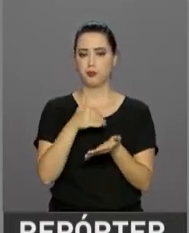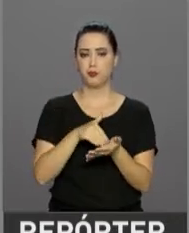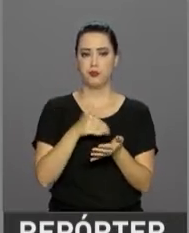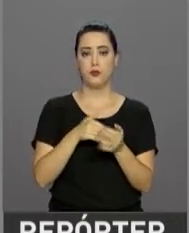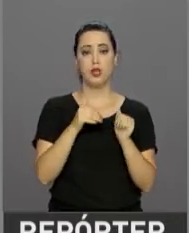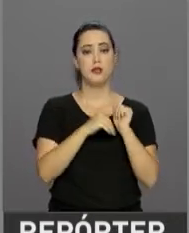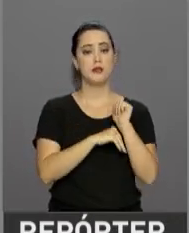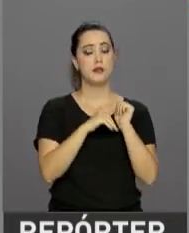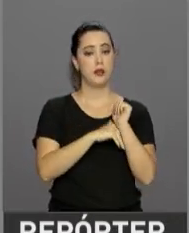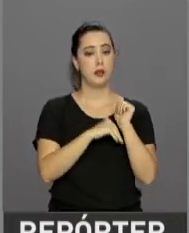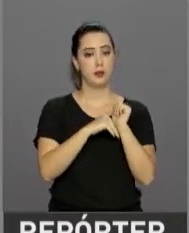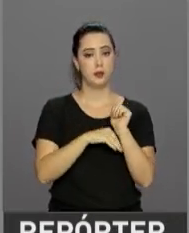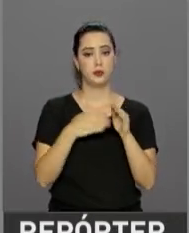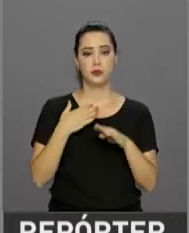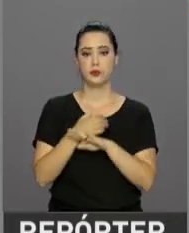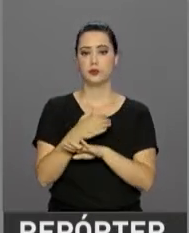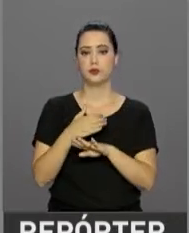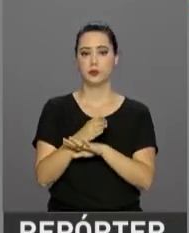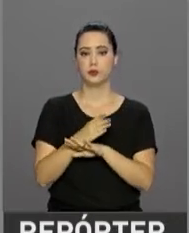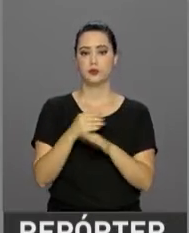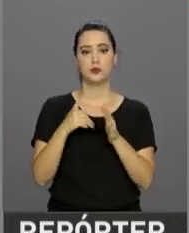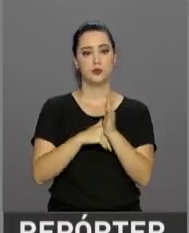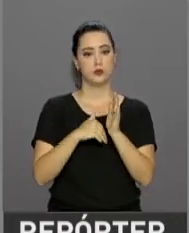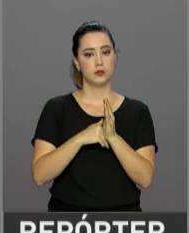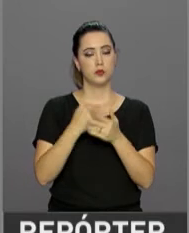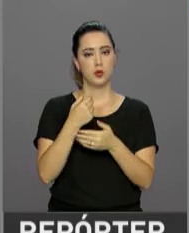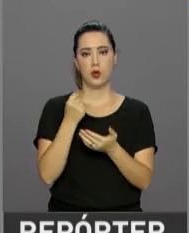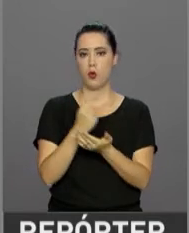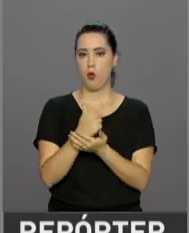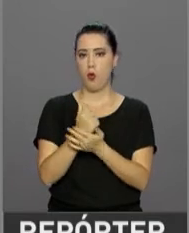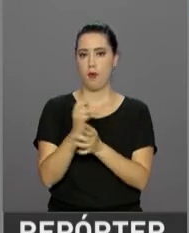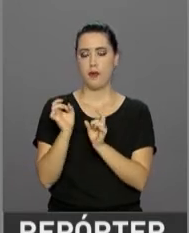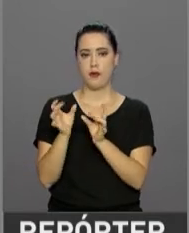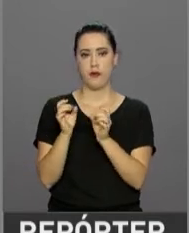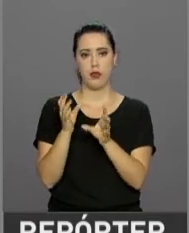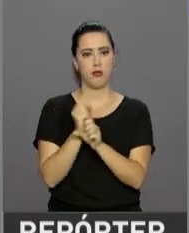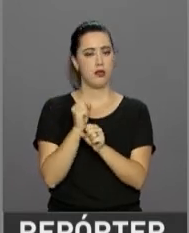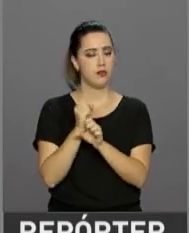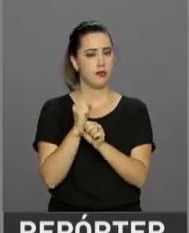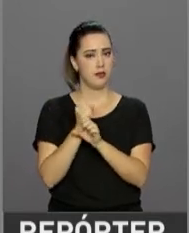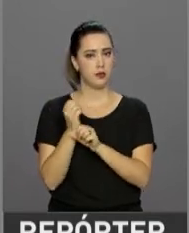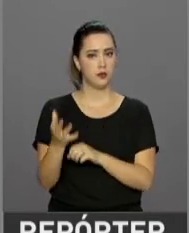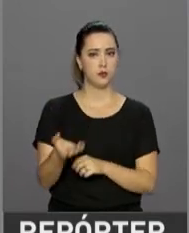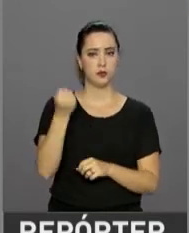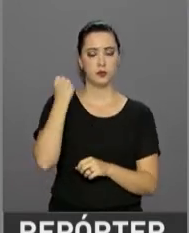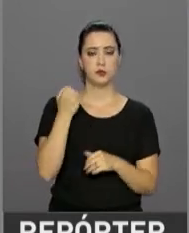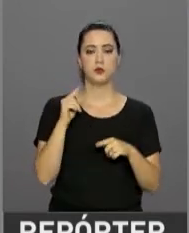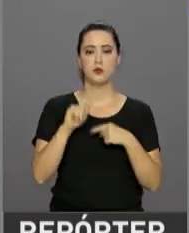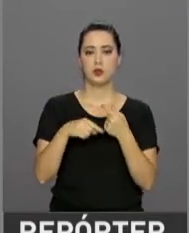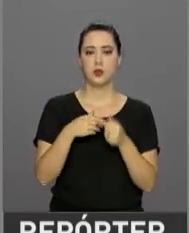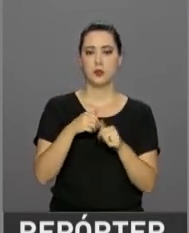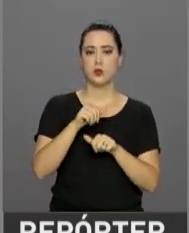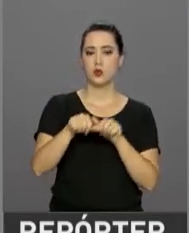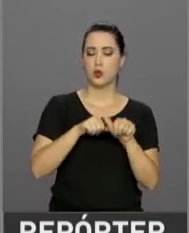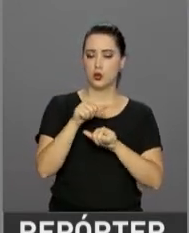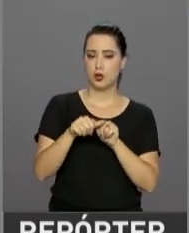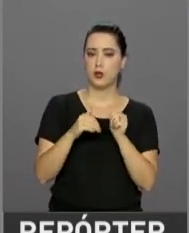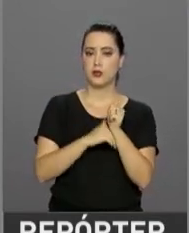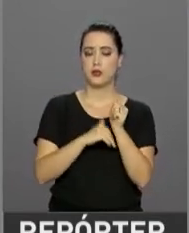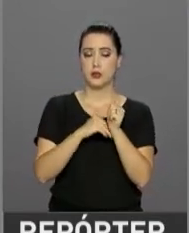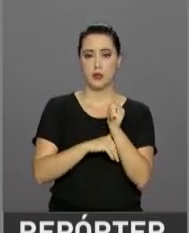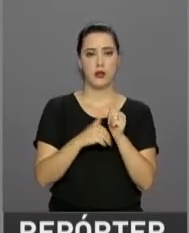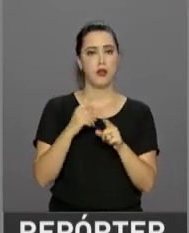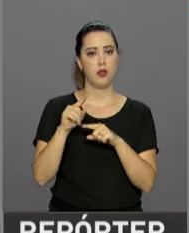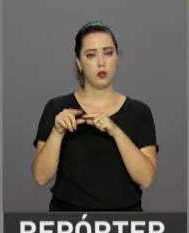senha provisória que dá acesso restrito à compra venda saldo e saque do tesouro troque a senha provisória por uma